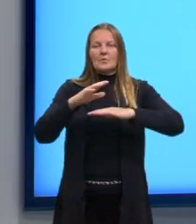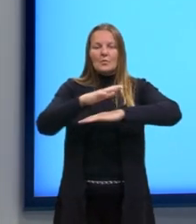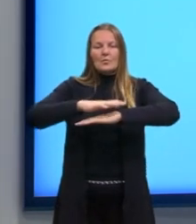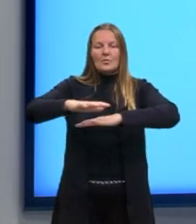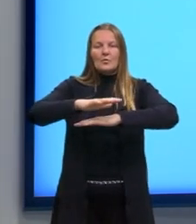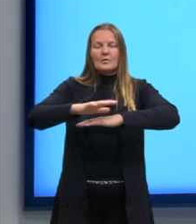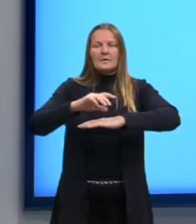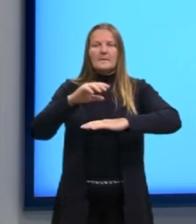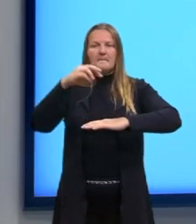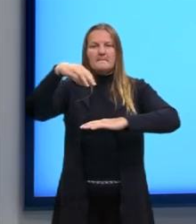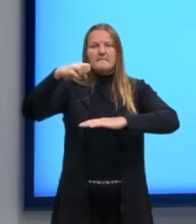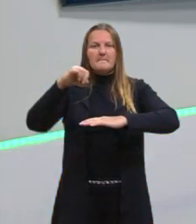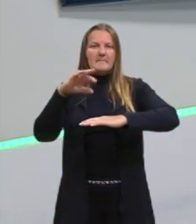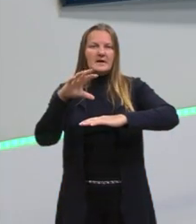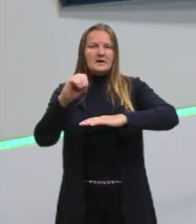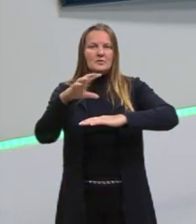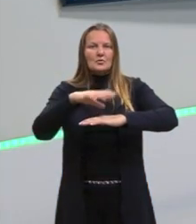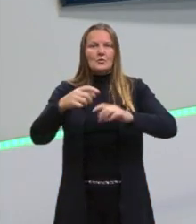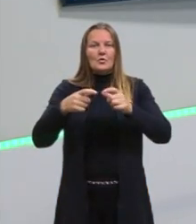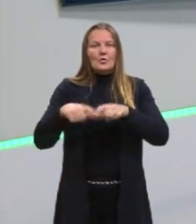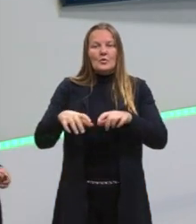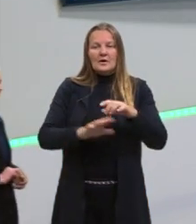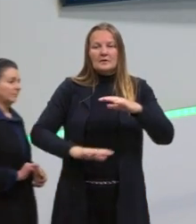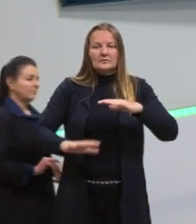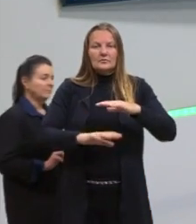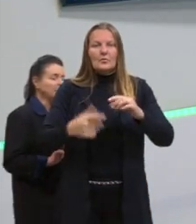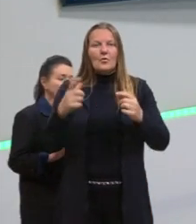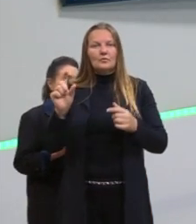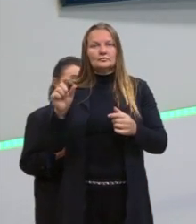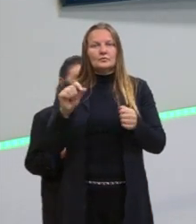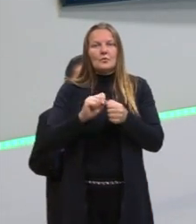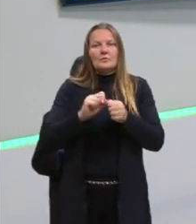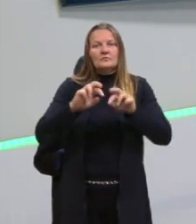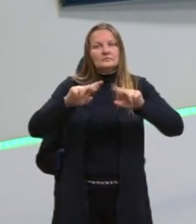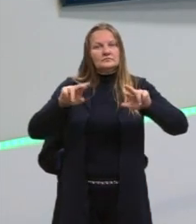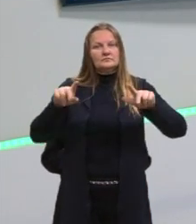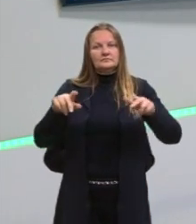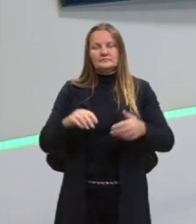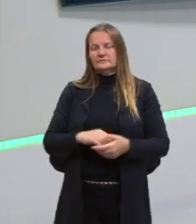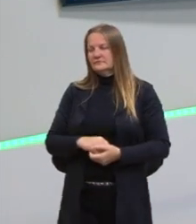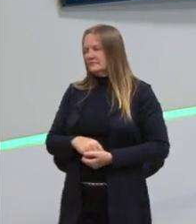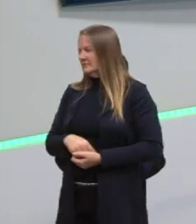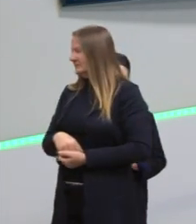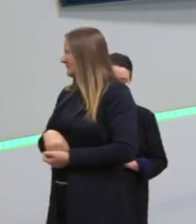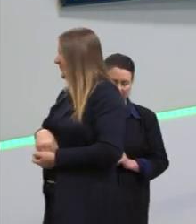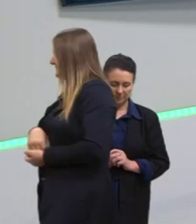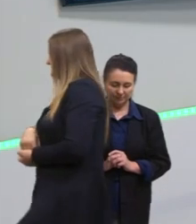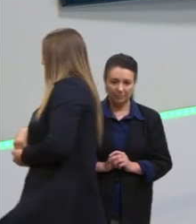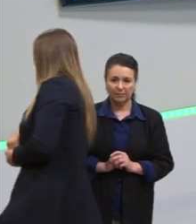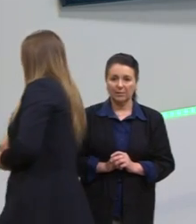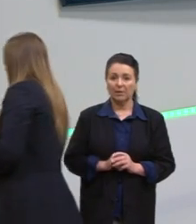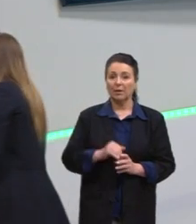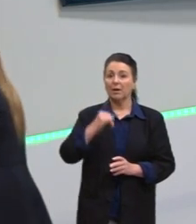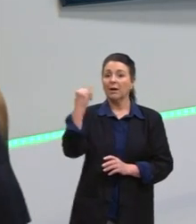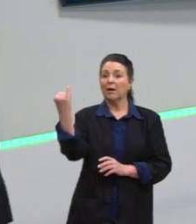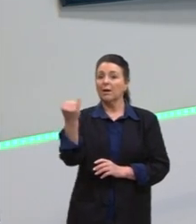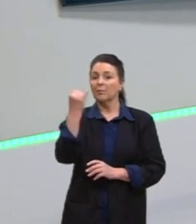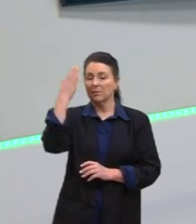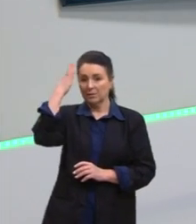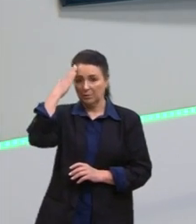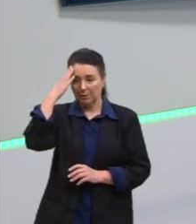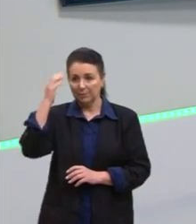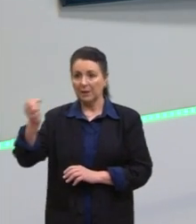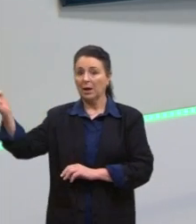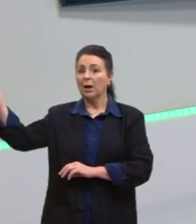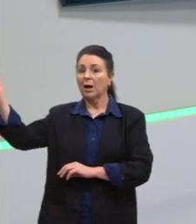o outro então cada meio vai ter um índice específico então a luz isso é importante a gente saber ela vai desacelerar